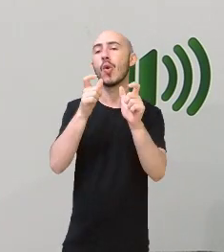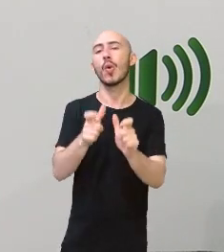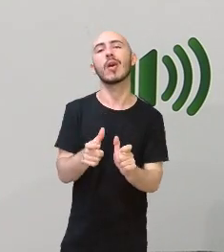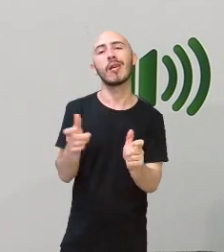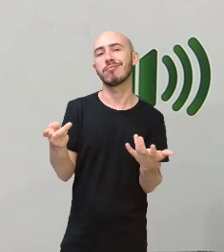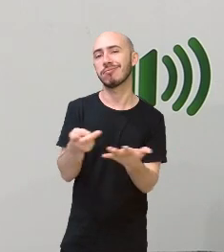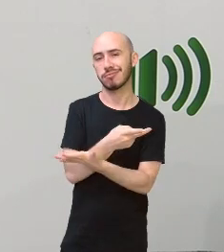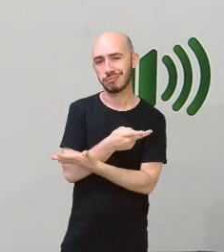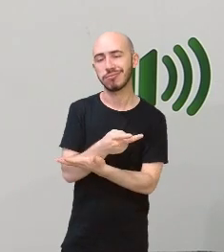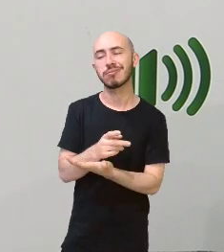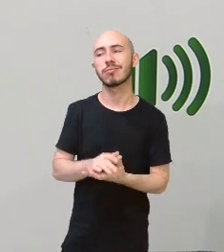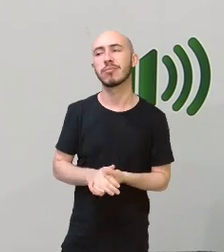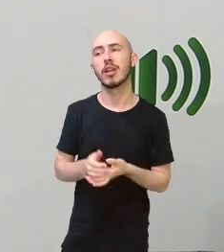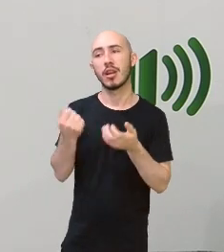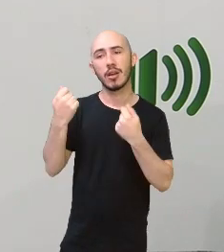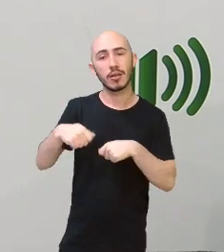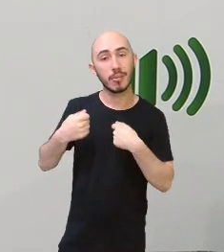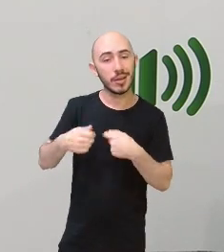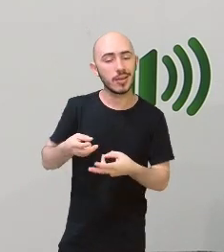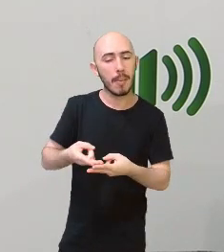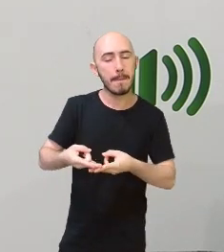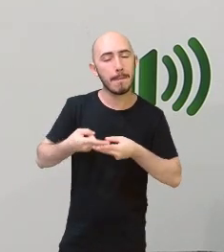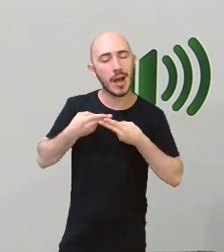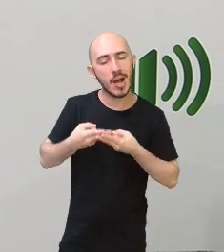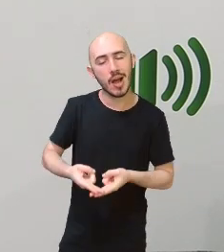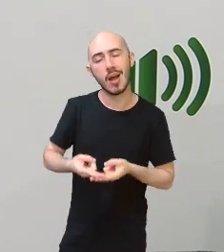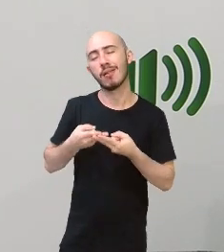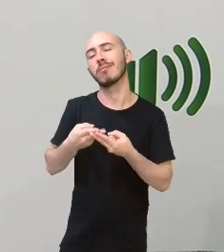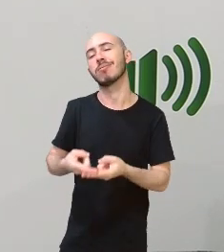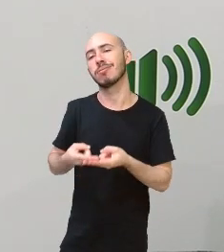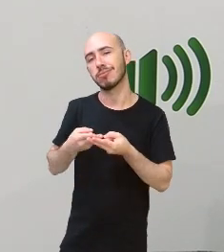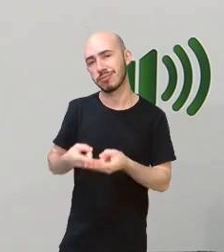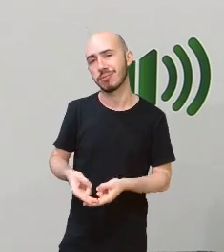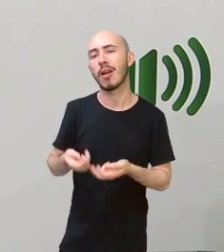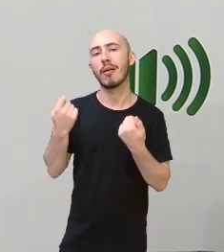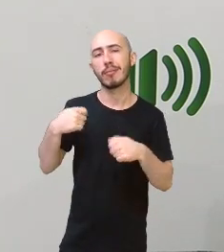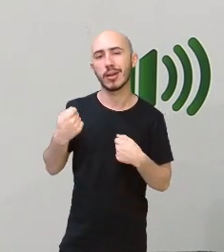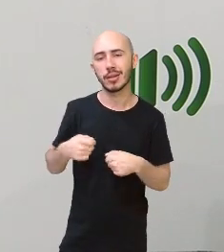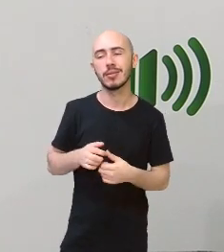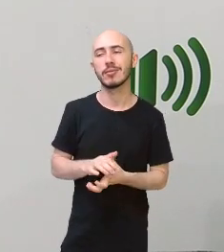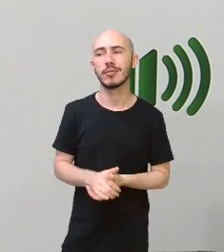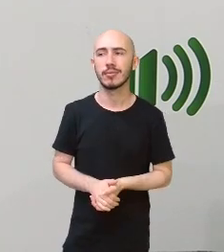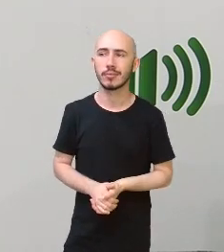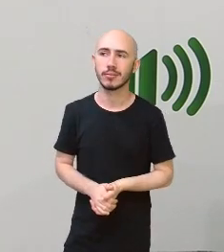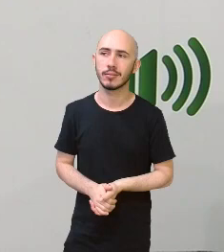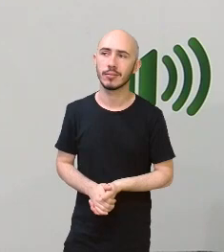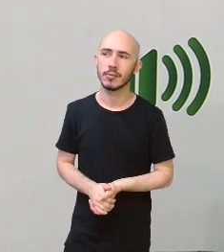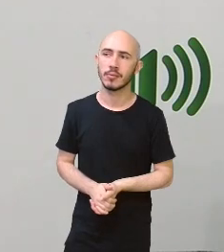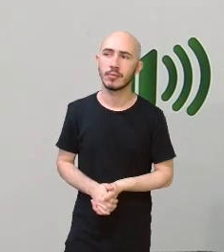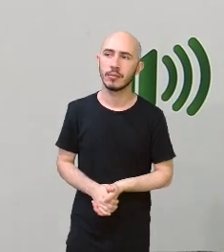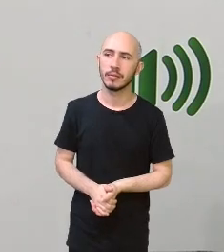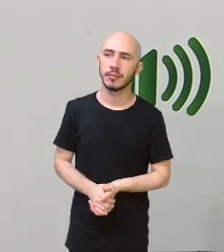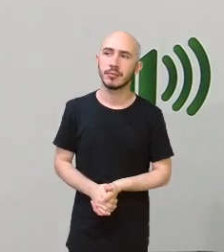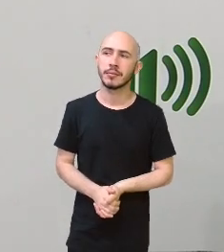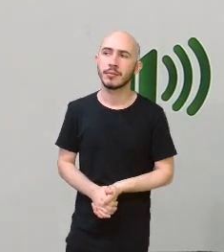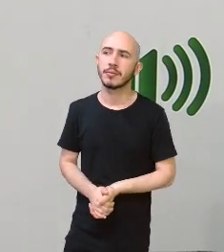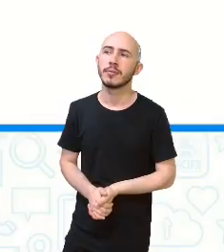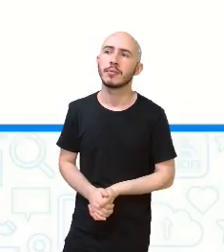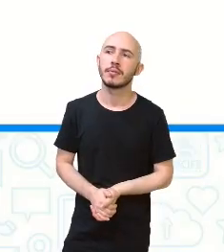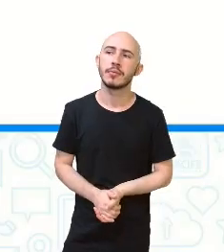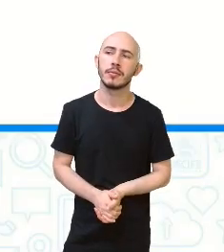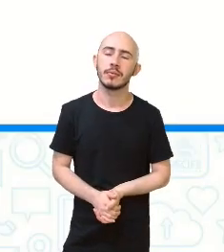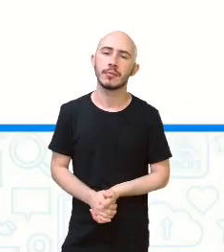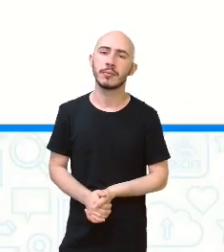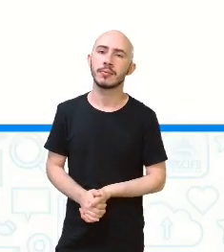errado, né? Tem que ter paciência, olhar palavrinha por palavrinha que tem ali. Vamos ver aqui, ó.